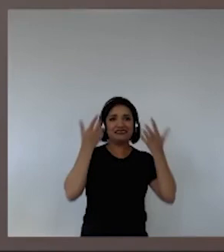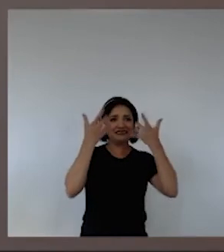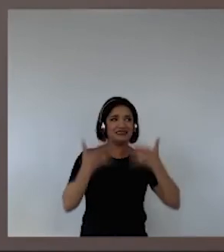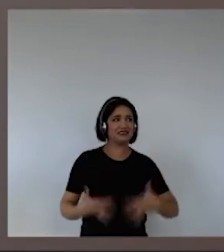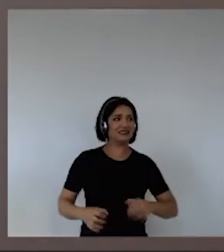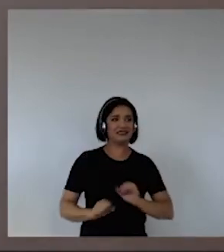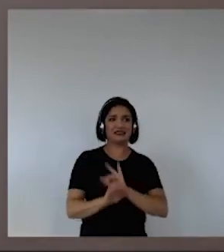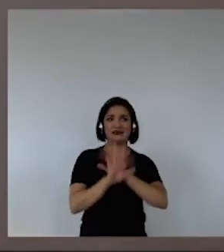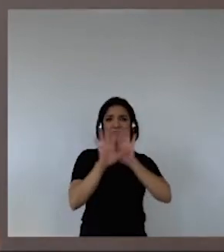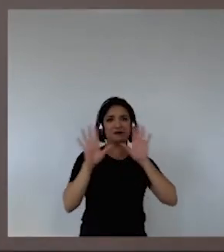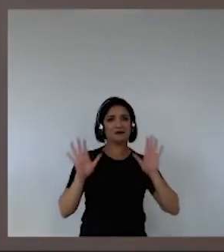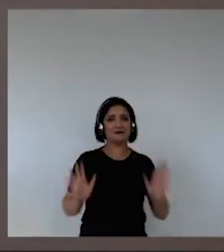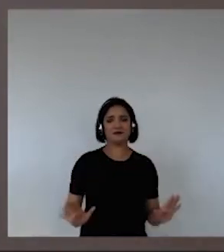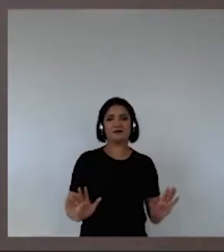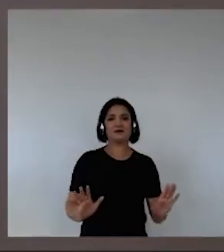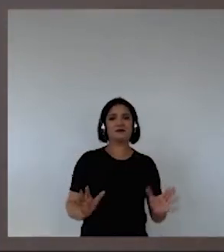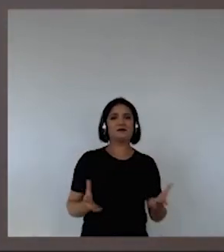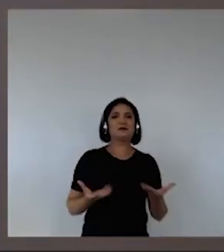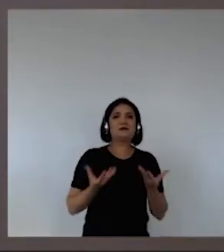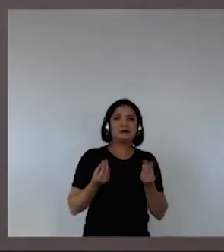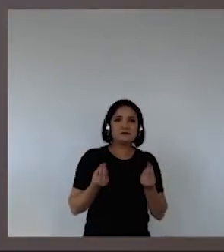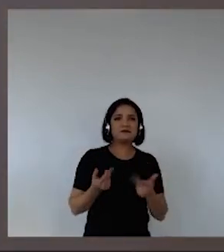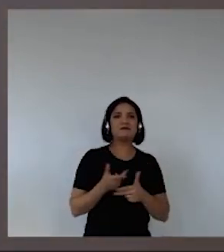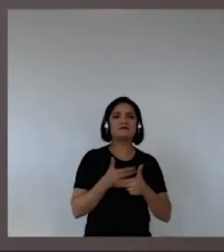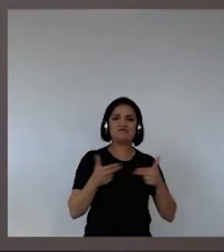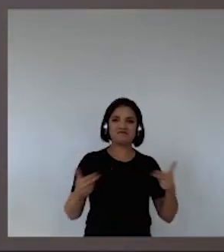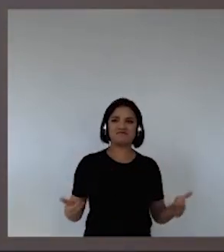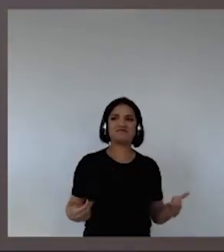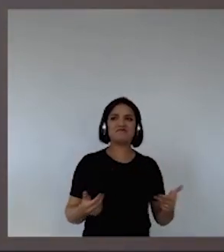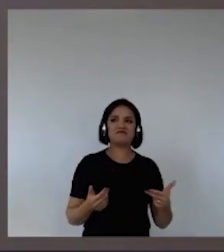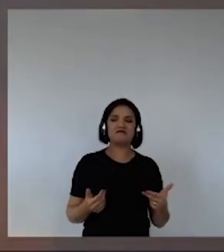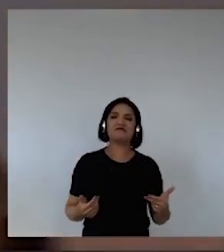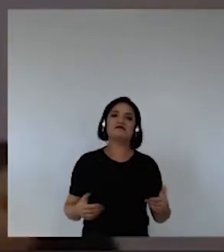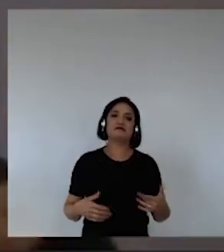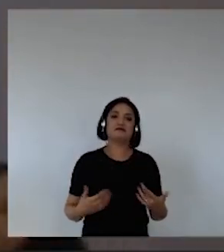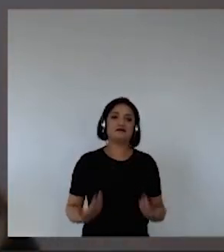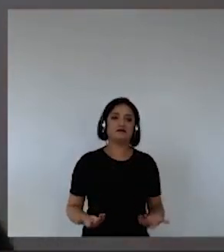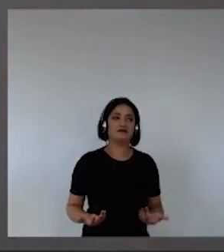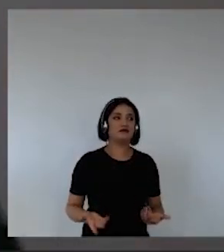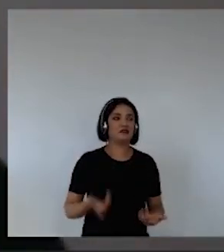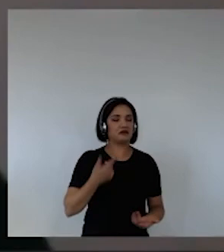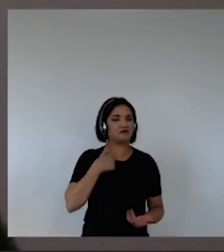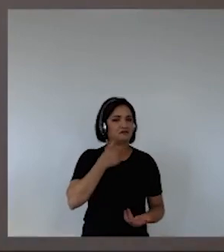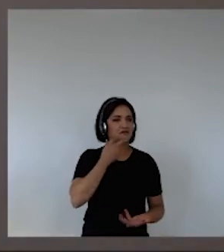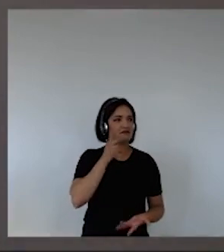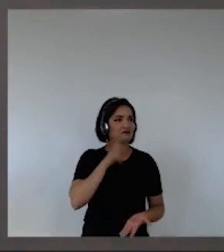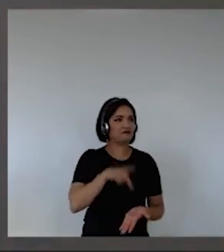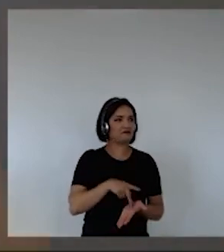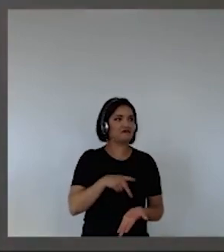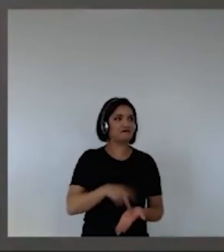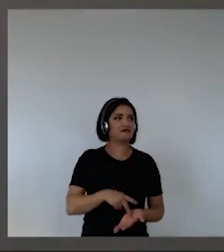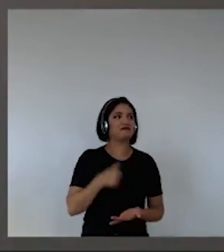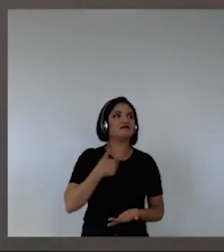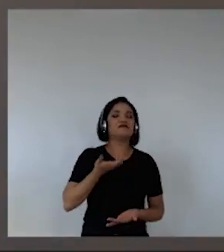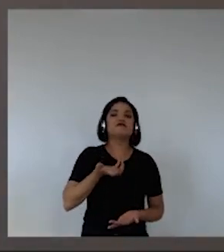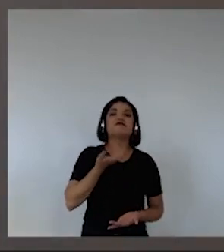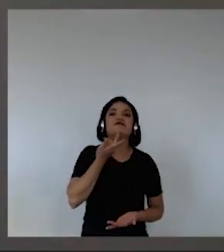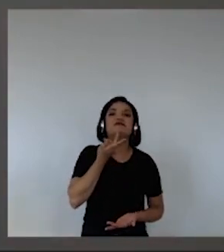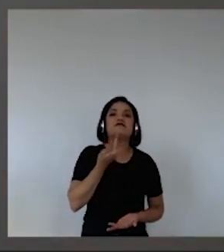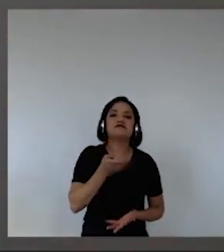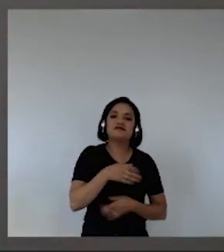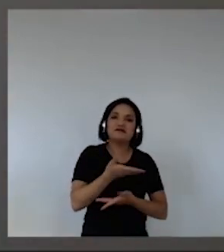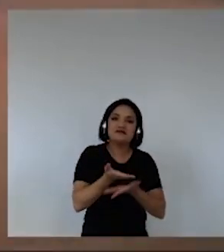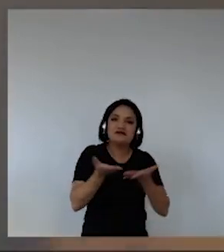mesmo tempo, tão profunda, com tanta teoria ainda do que eles falam, né? Eu sinceramente, quero dizer a